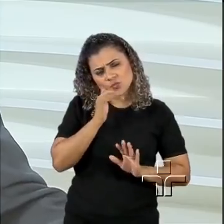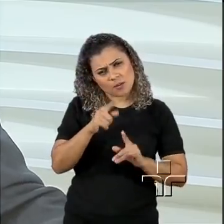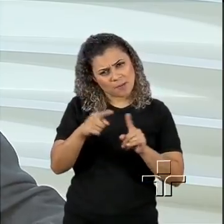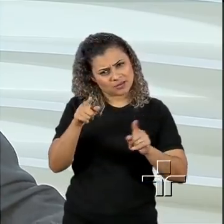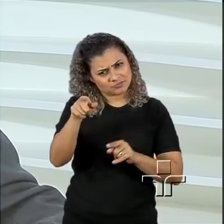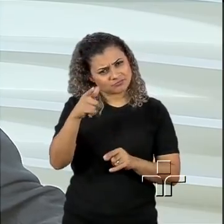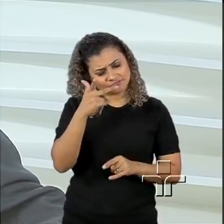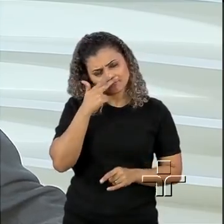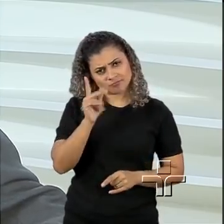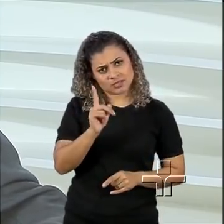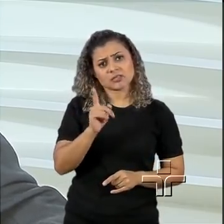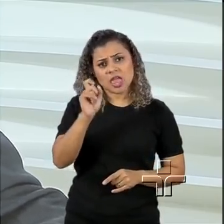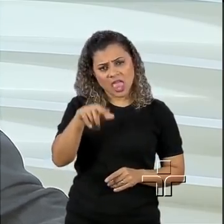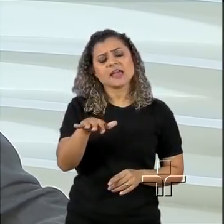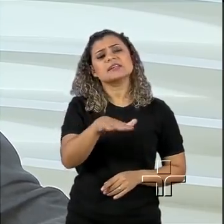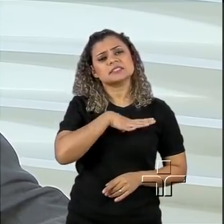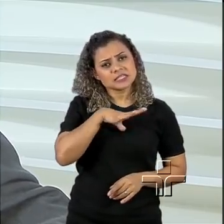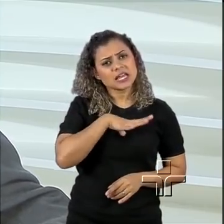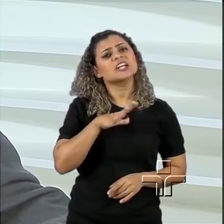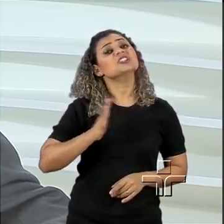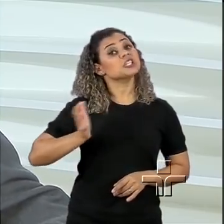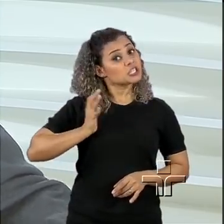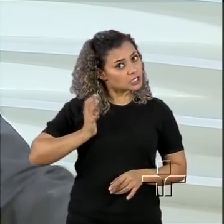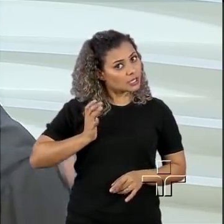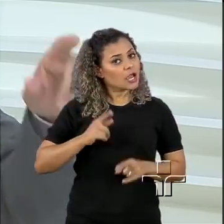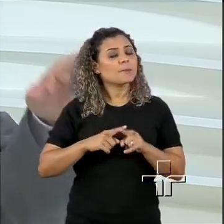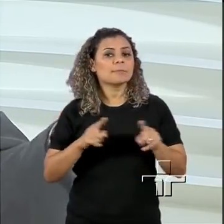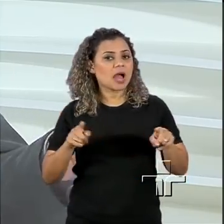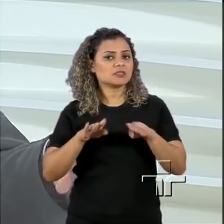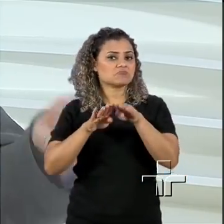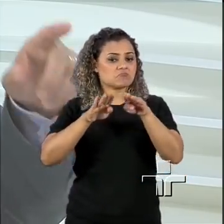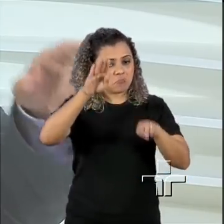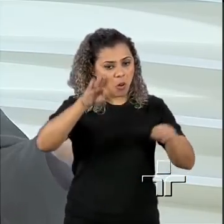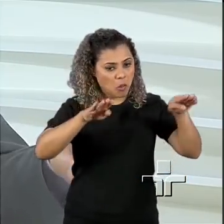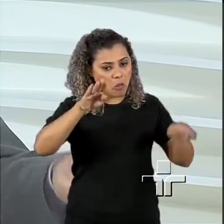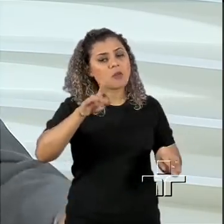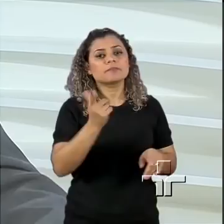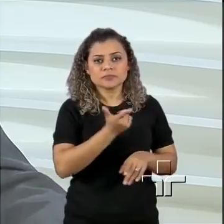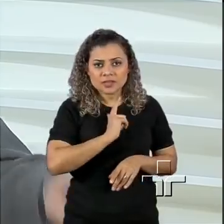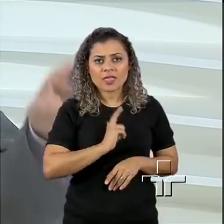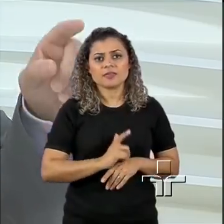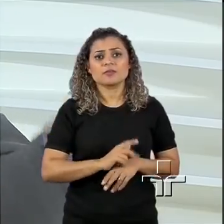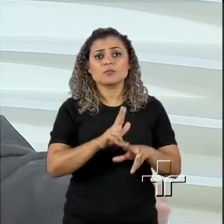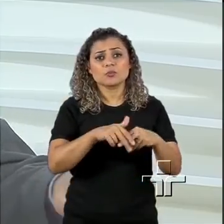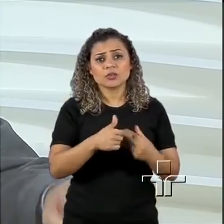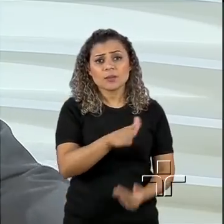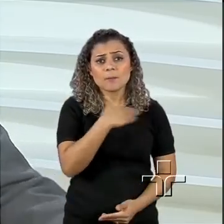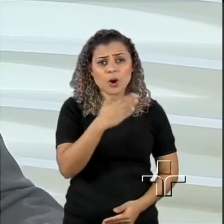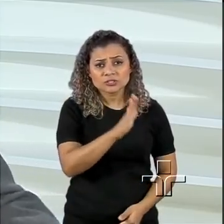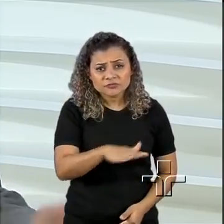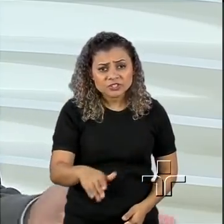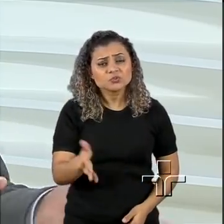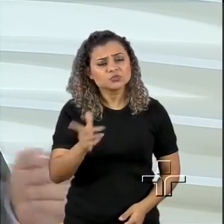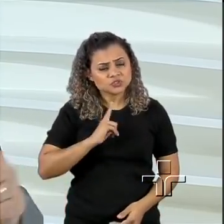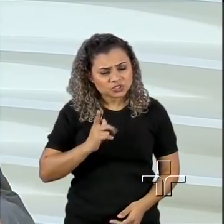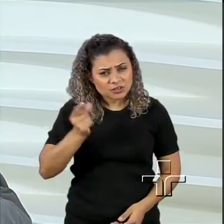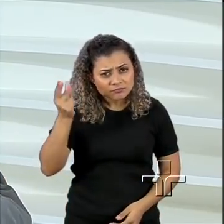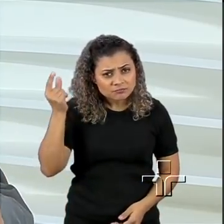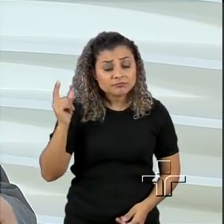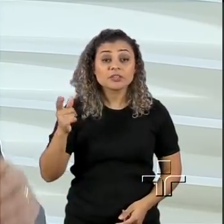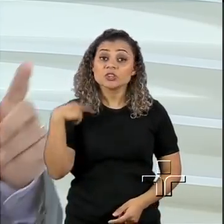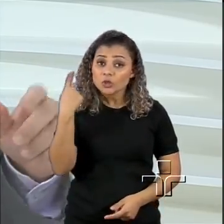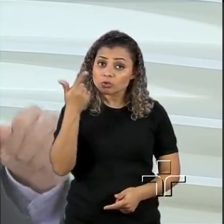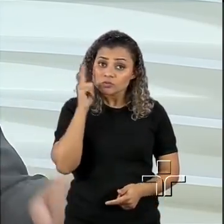uma cidade rica, com muita desigualdade. E a desigualdade vem aí, onde tinha mortalidade infantil, onde tinha o IDEB baixo, que nós